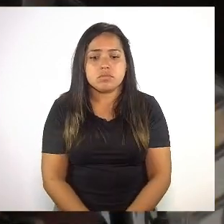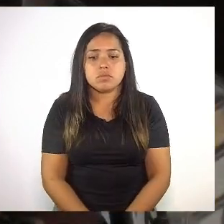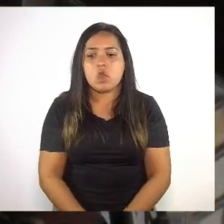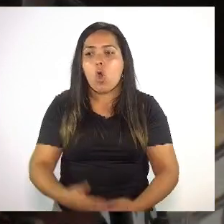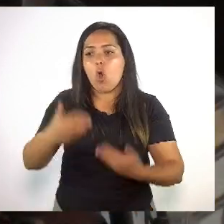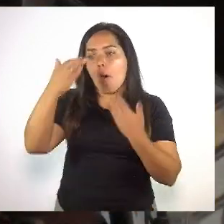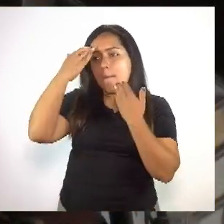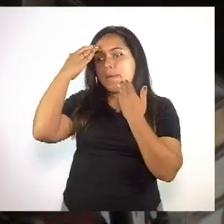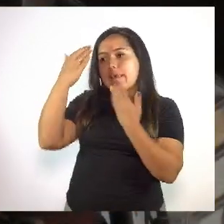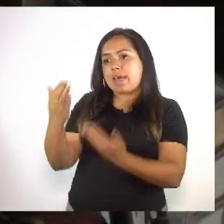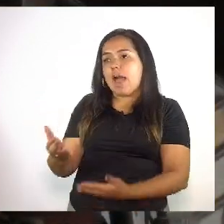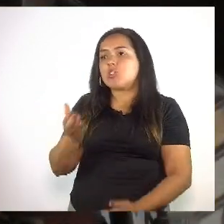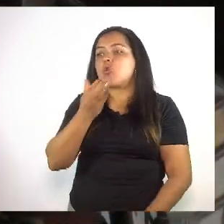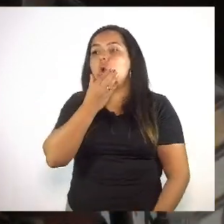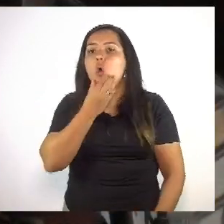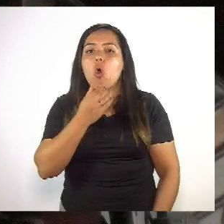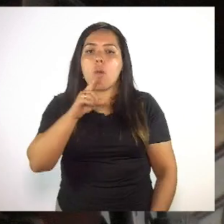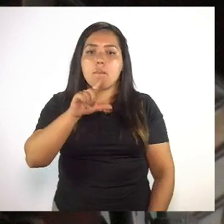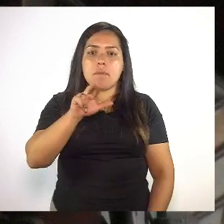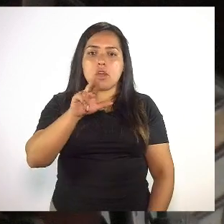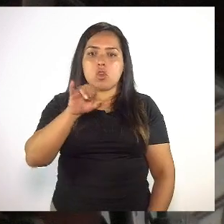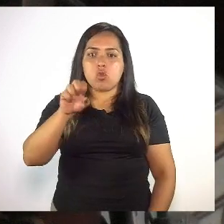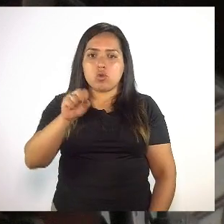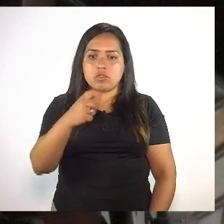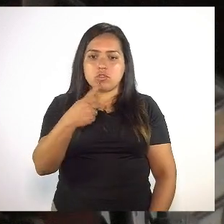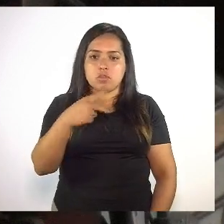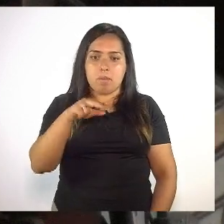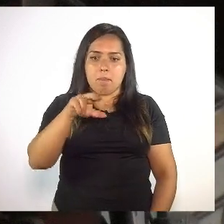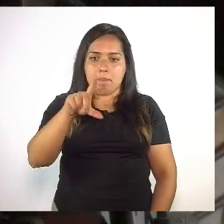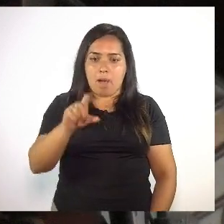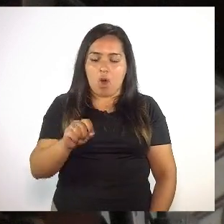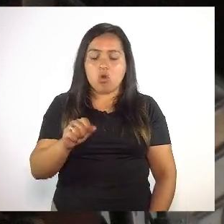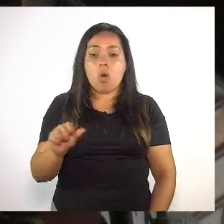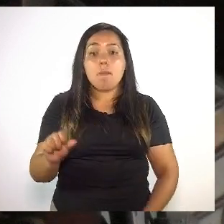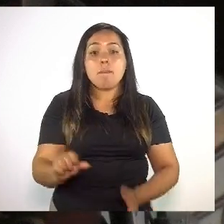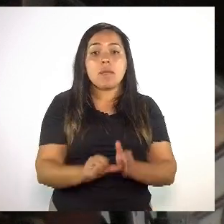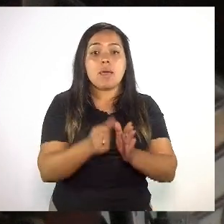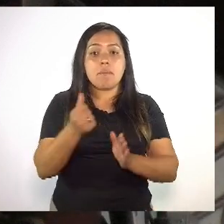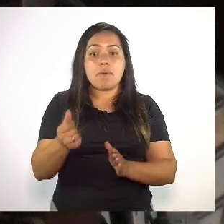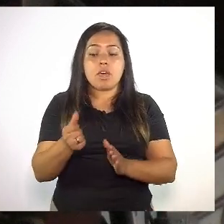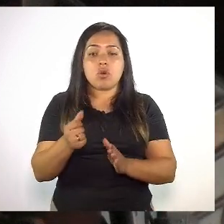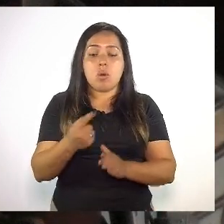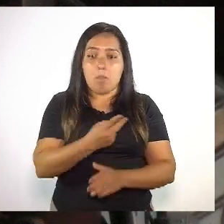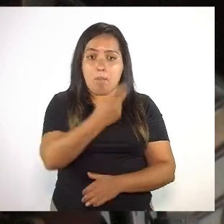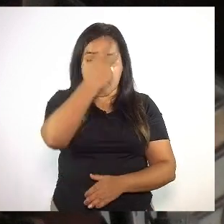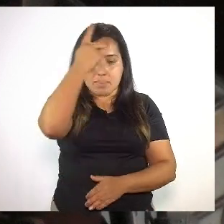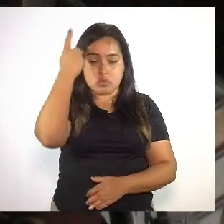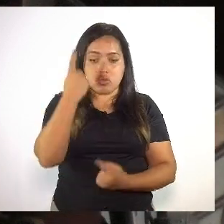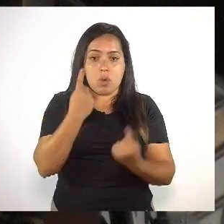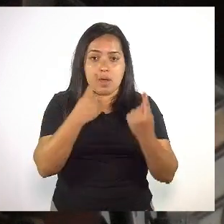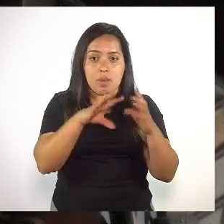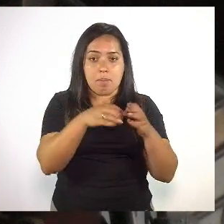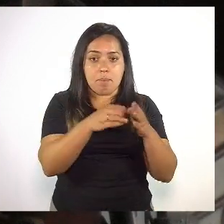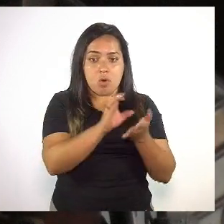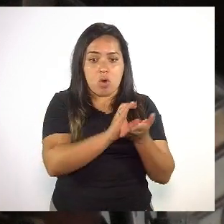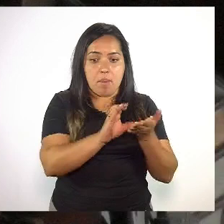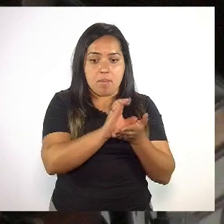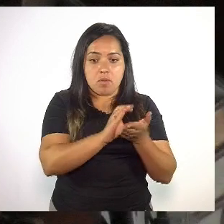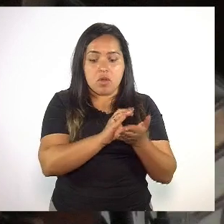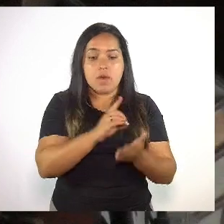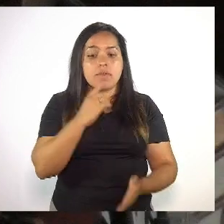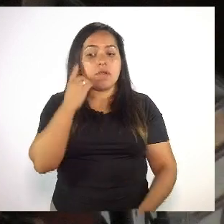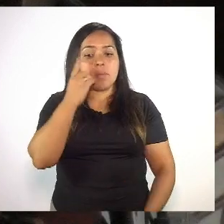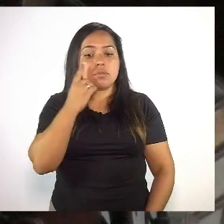deputado Luiz Paulo. Seguindo a ordem, primeiro franquear a palavra aos membros da comissão, eu passo a palavra ao nobre